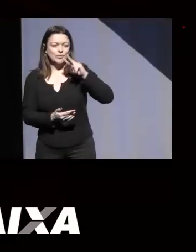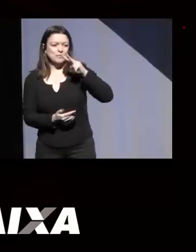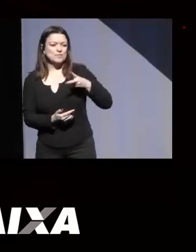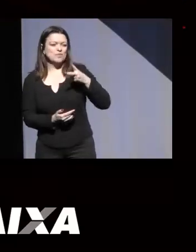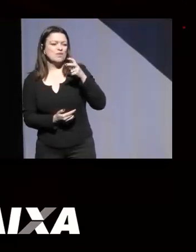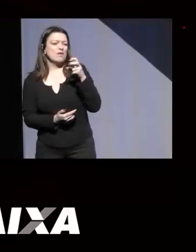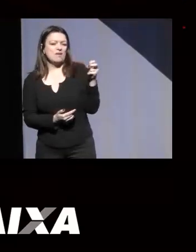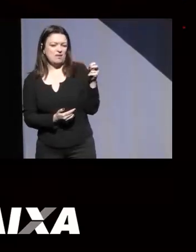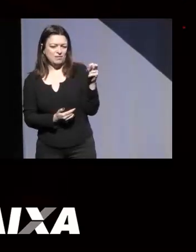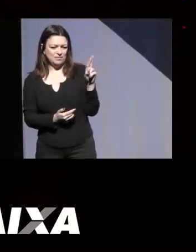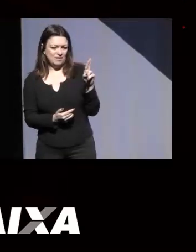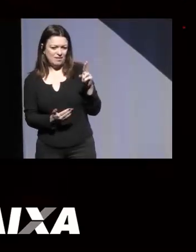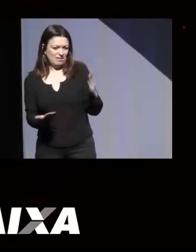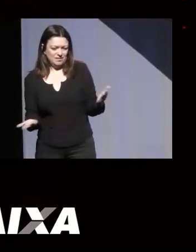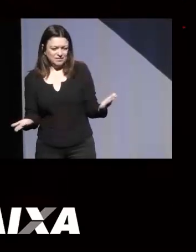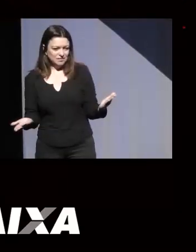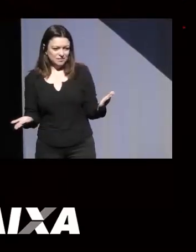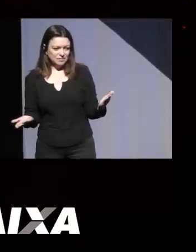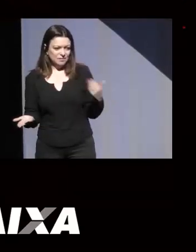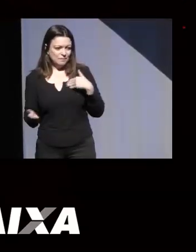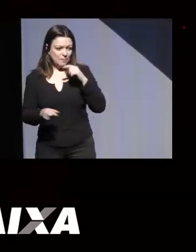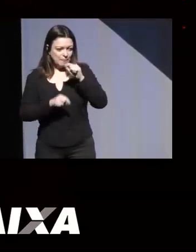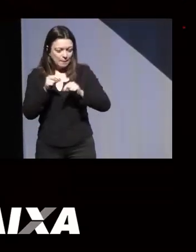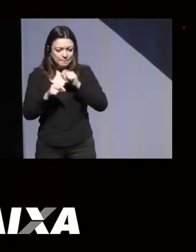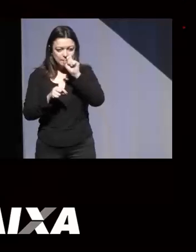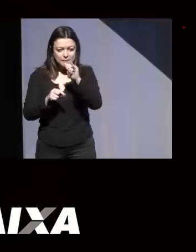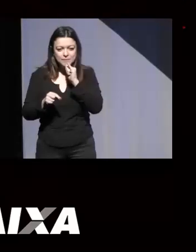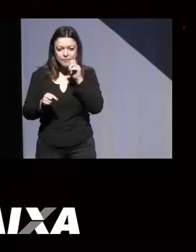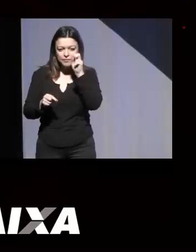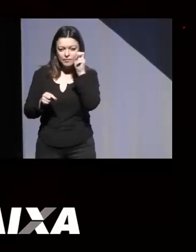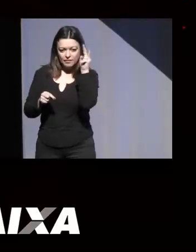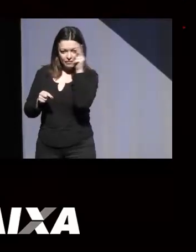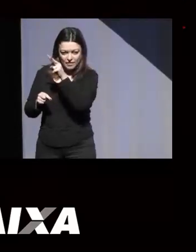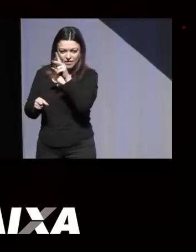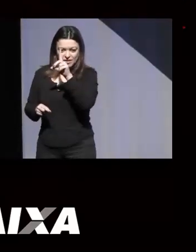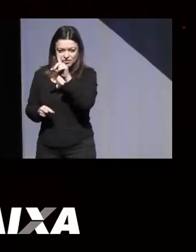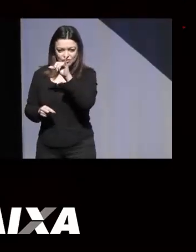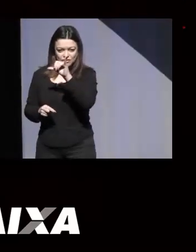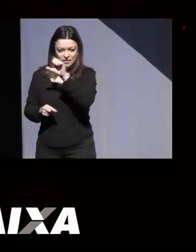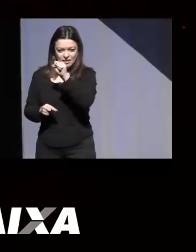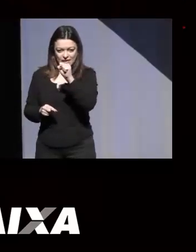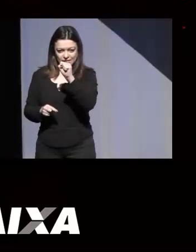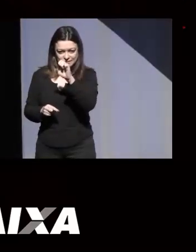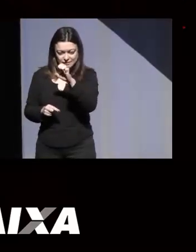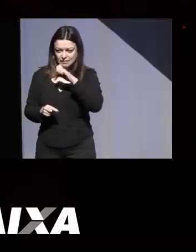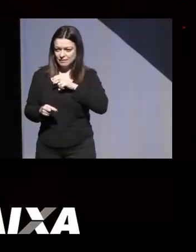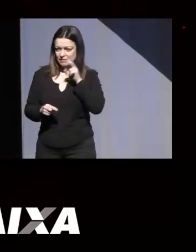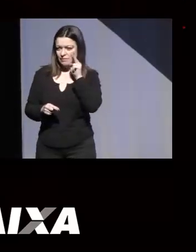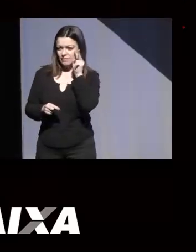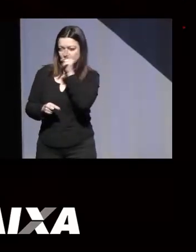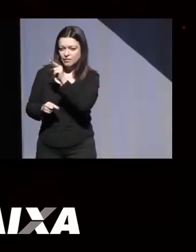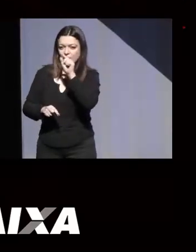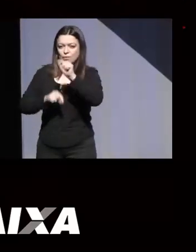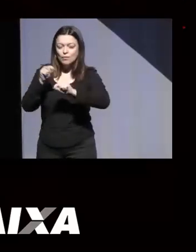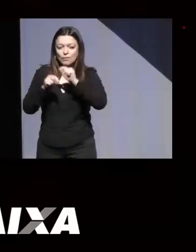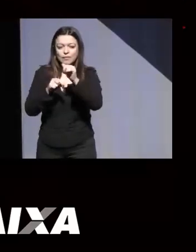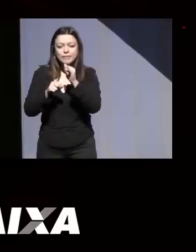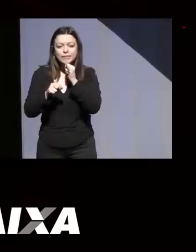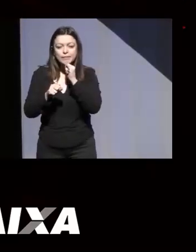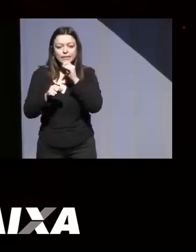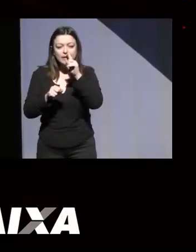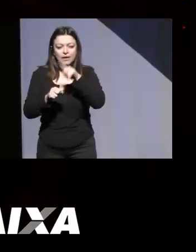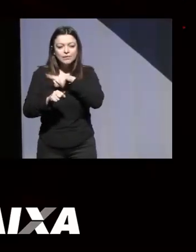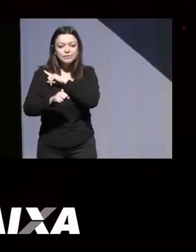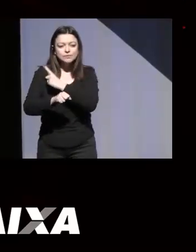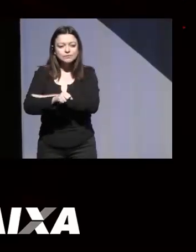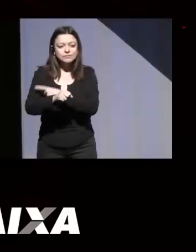R$ 2.500 e poucos reais, e a gente vai ver que na página do DIEESE, a autoridade publica